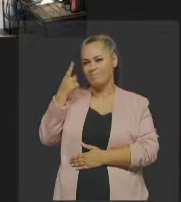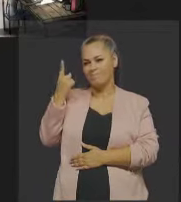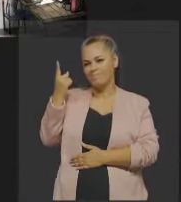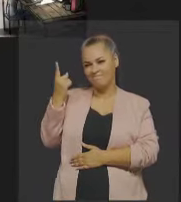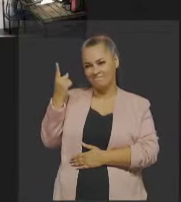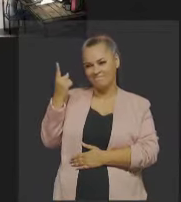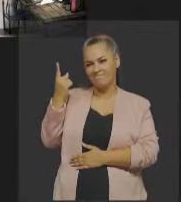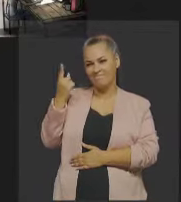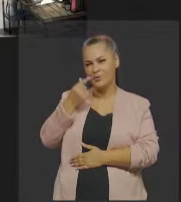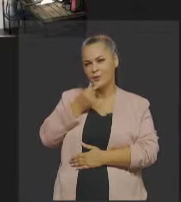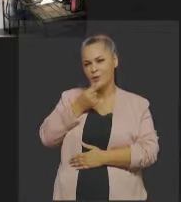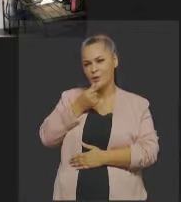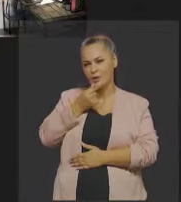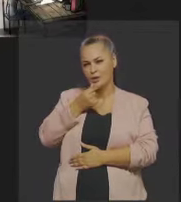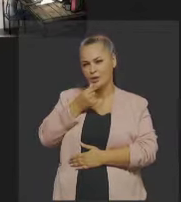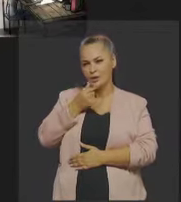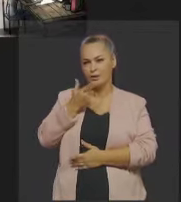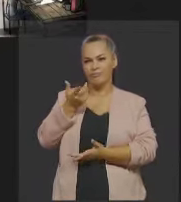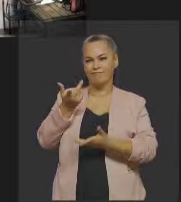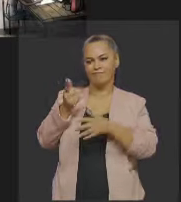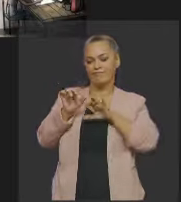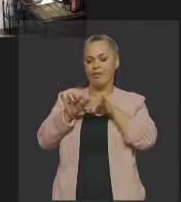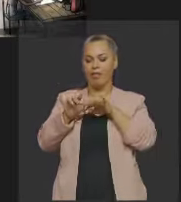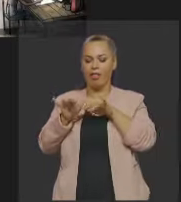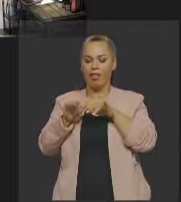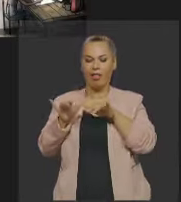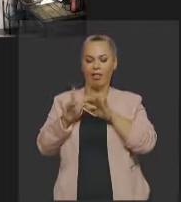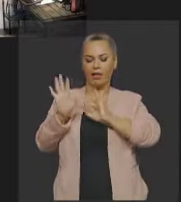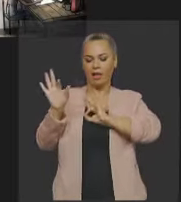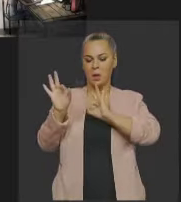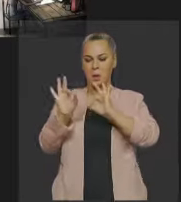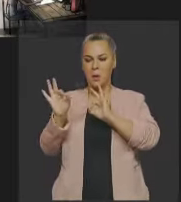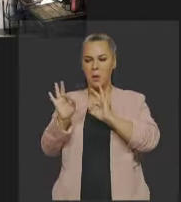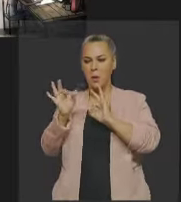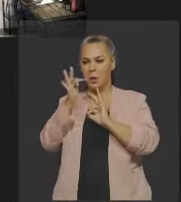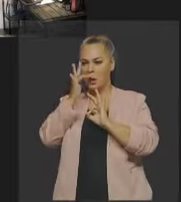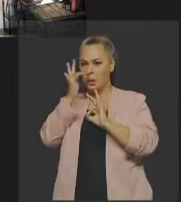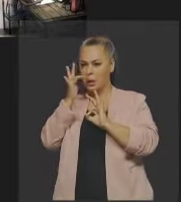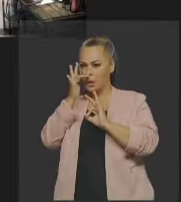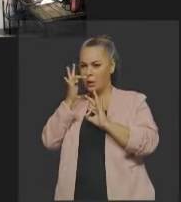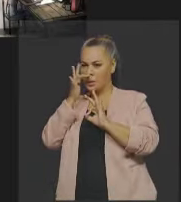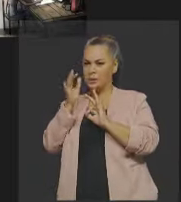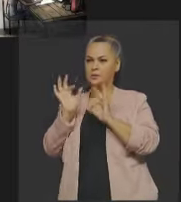tem acesso a uma mesa ali para ele, com uma cadeira super confortável,